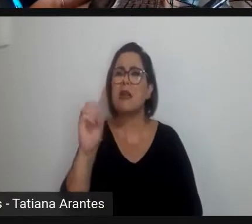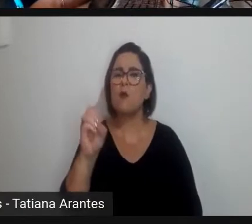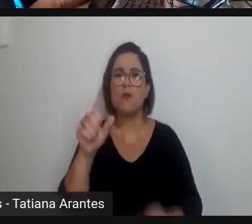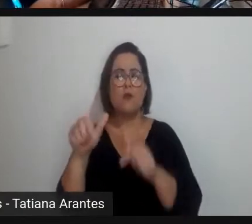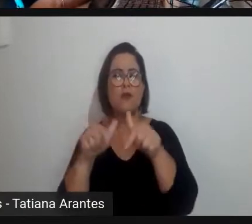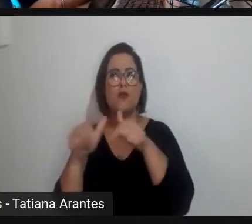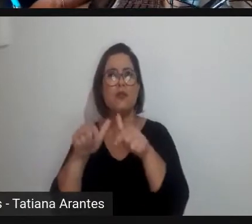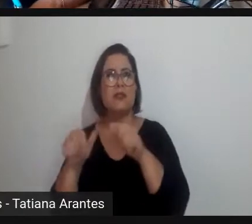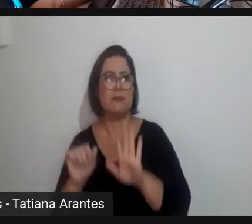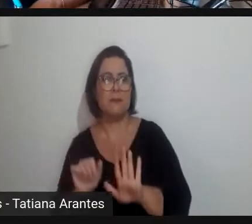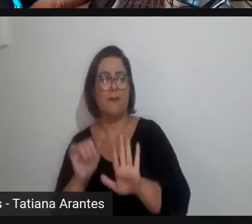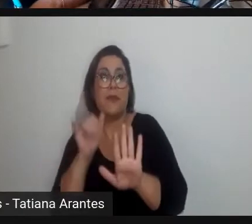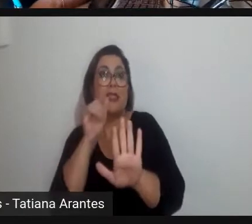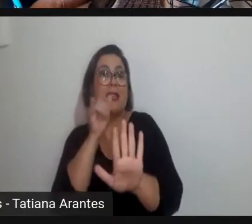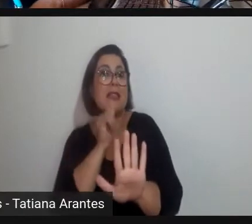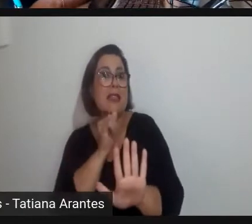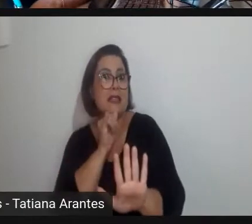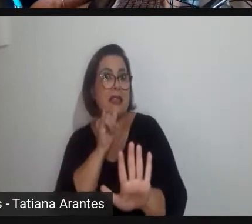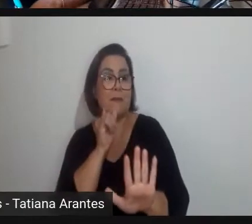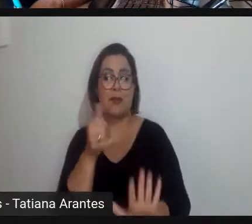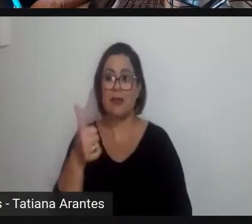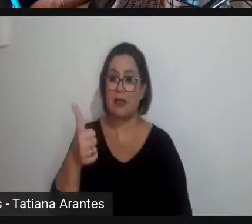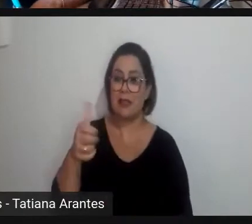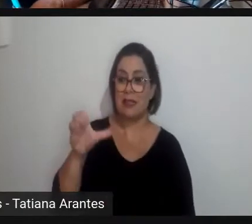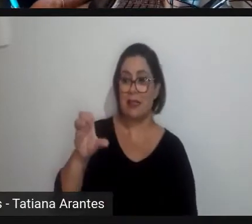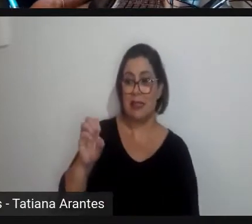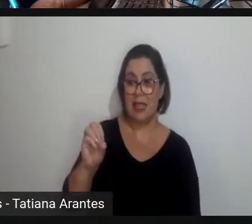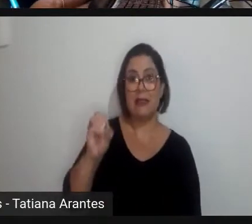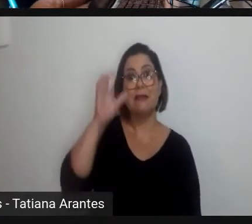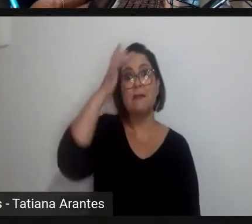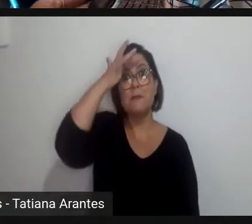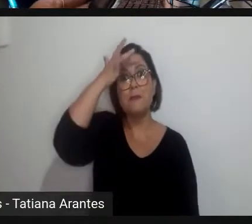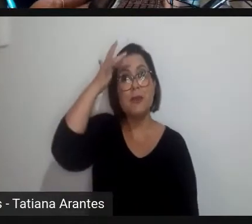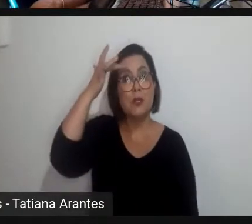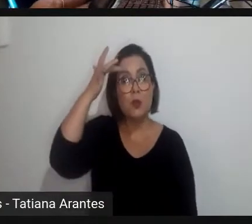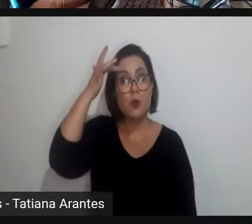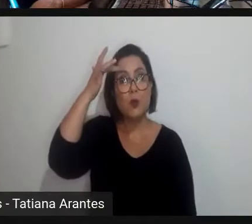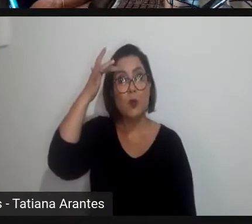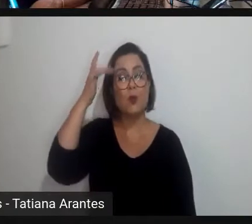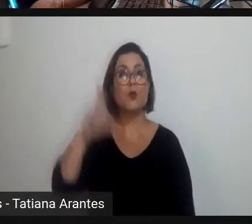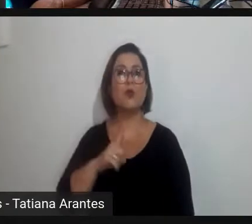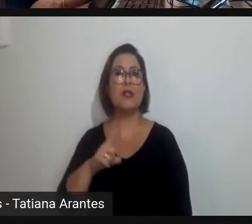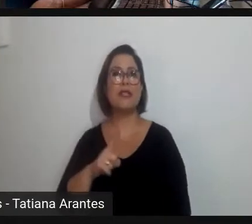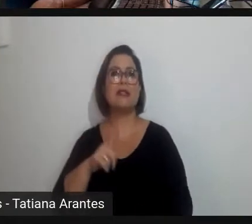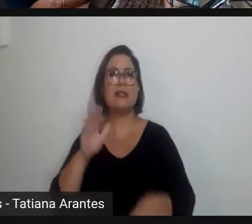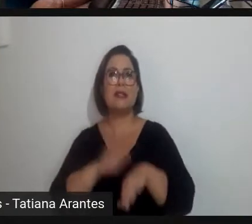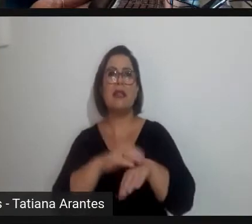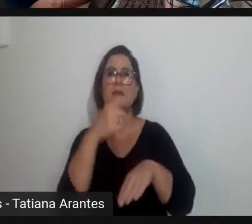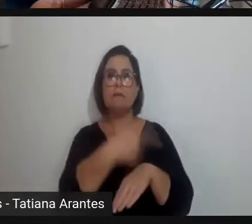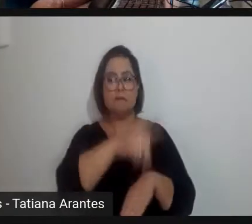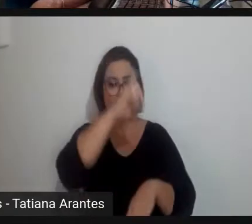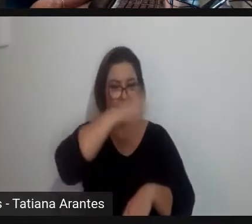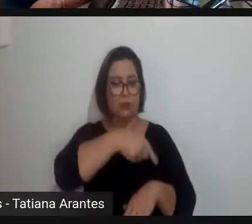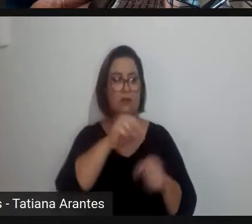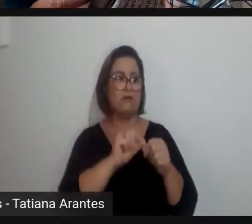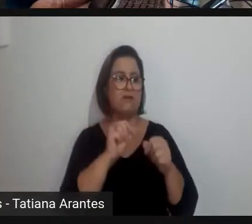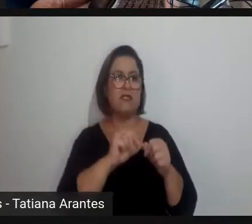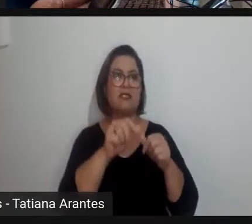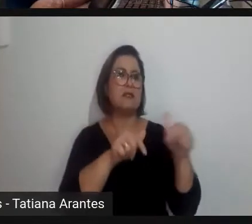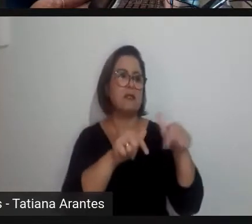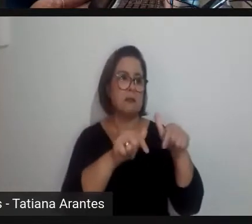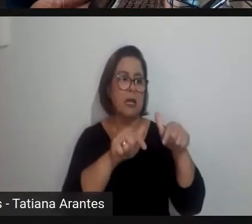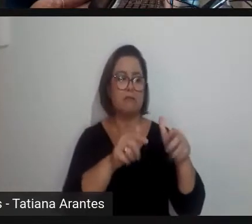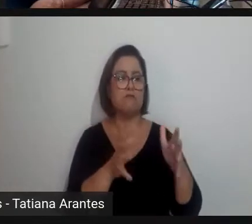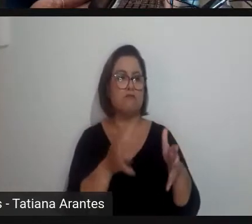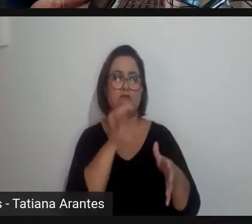que 10 pessoas tenham que ter uma tarefa de transportar